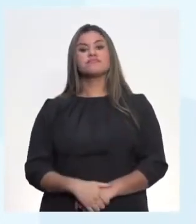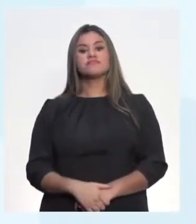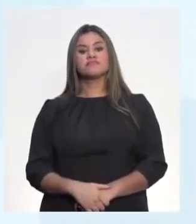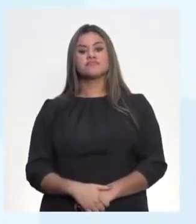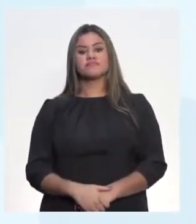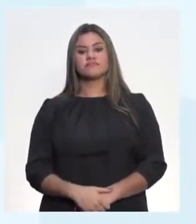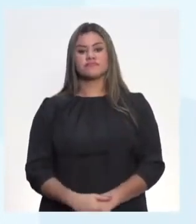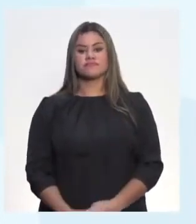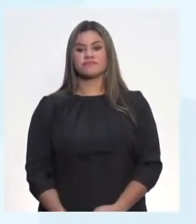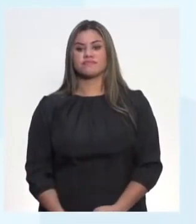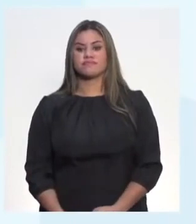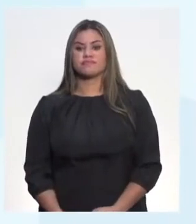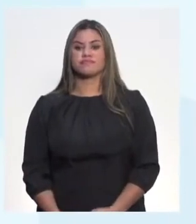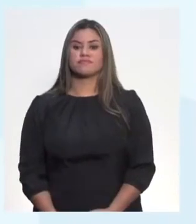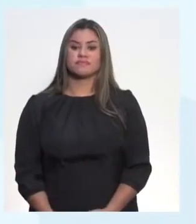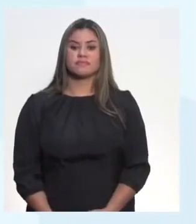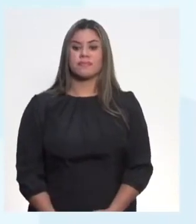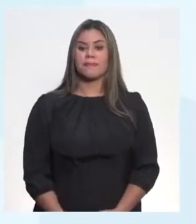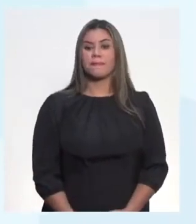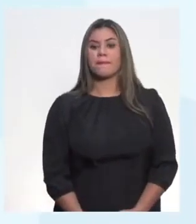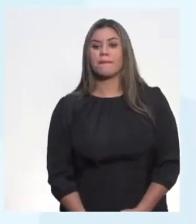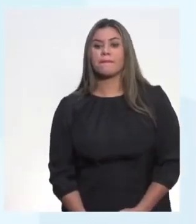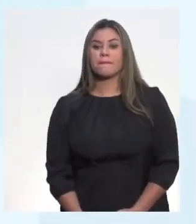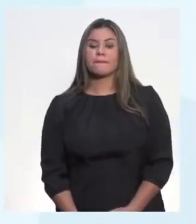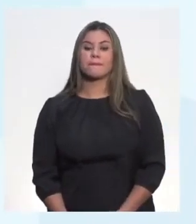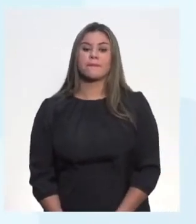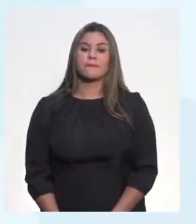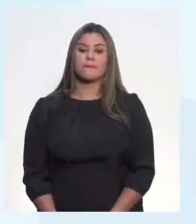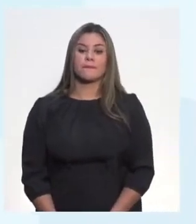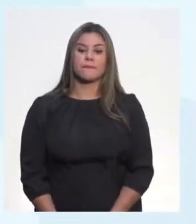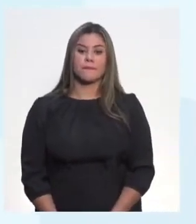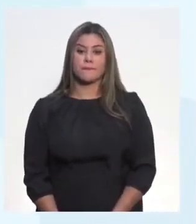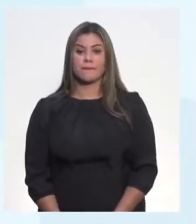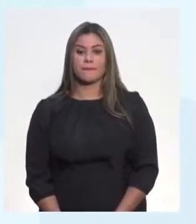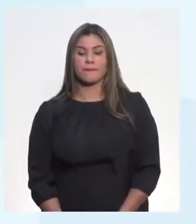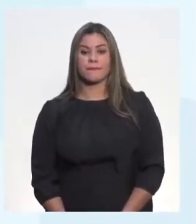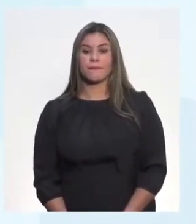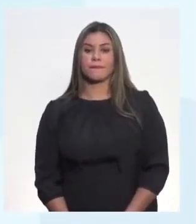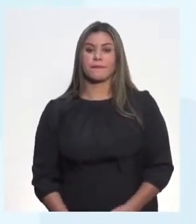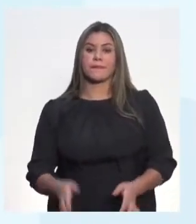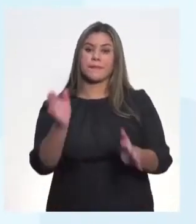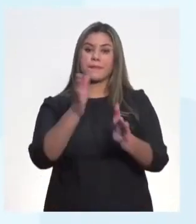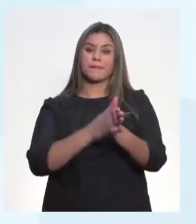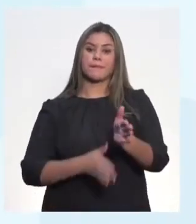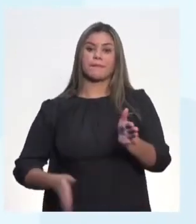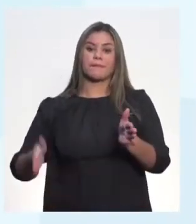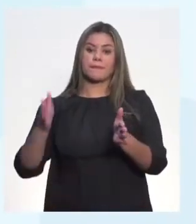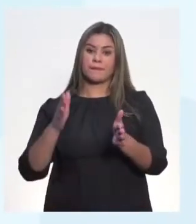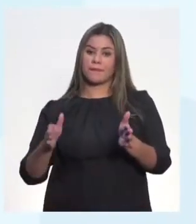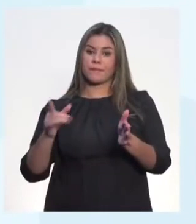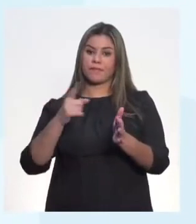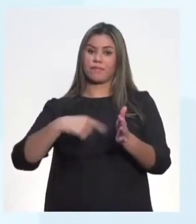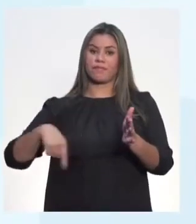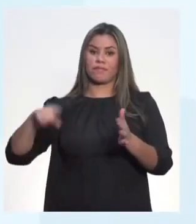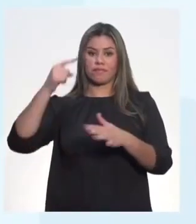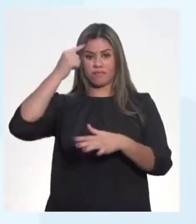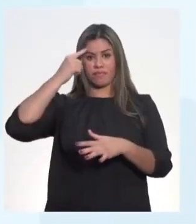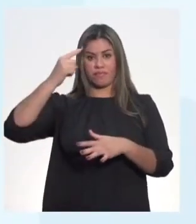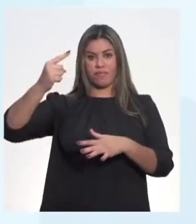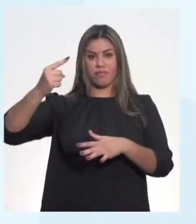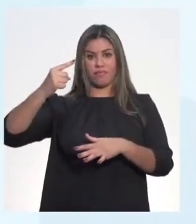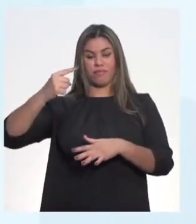Opa, vamos lá, minha caneta. O período, né, quando a gente pensa lá a unidade